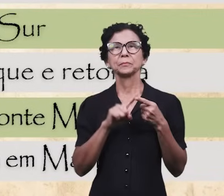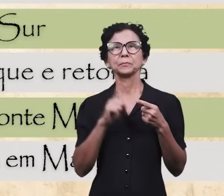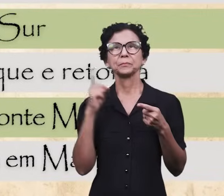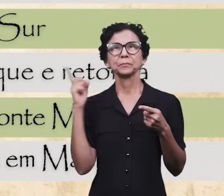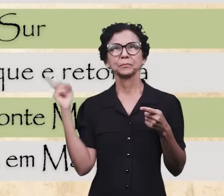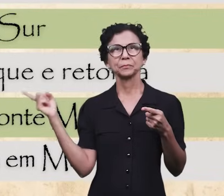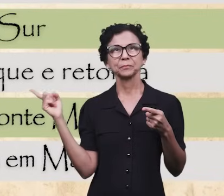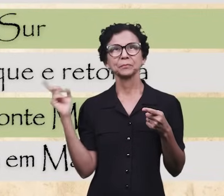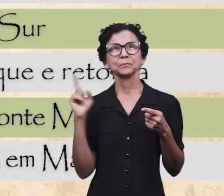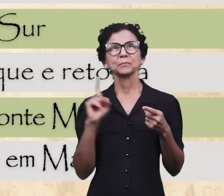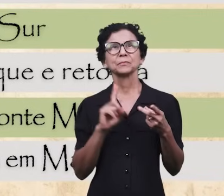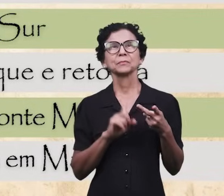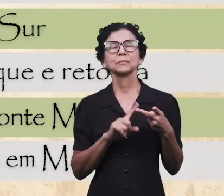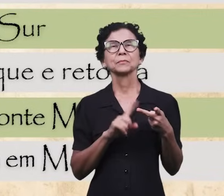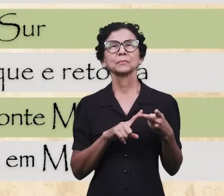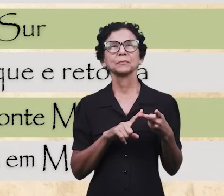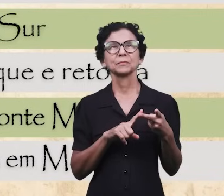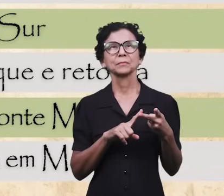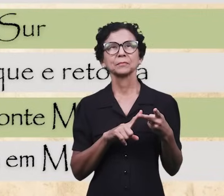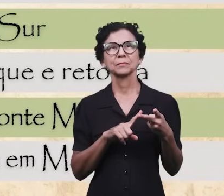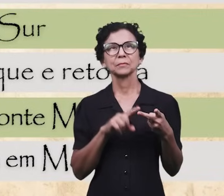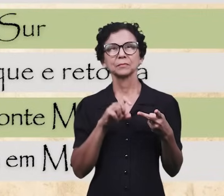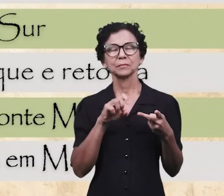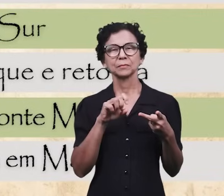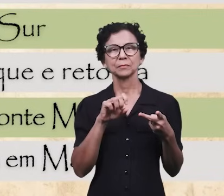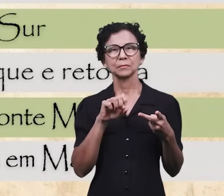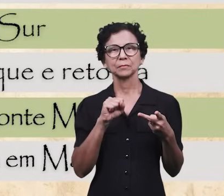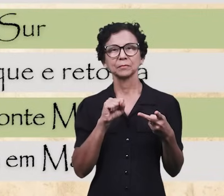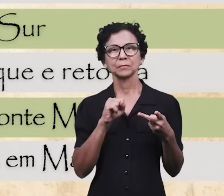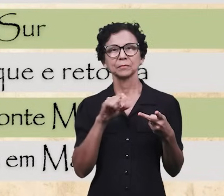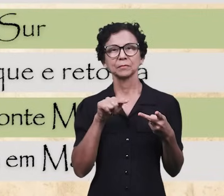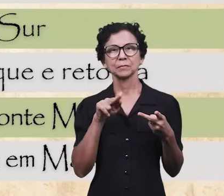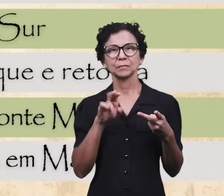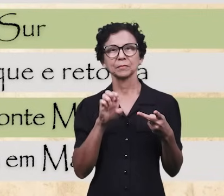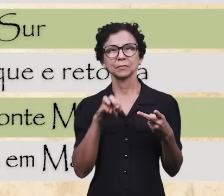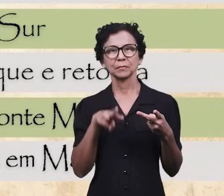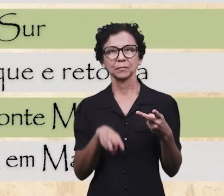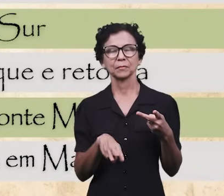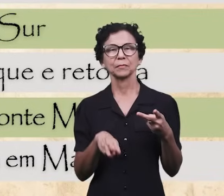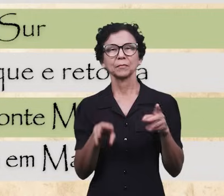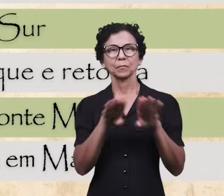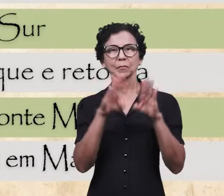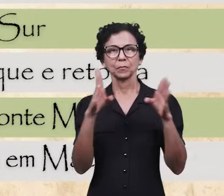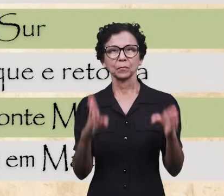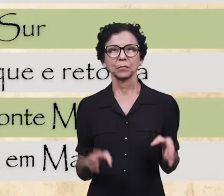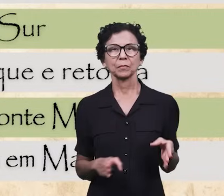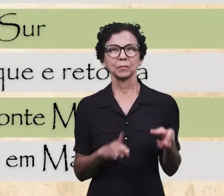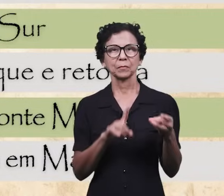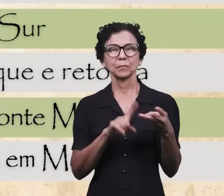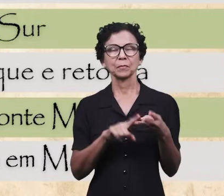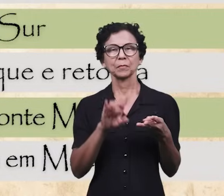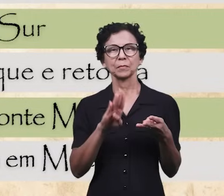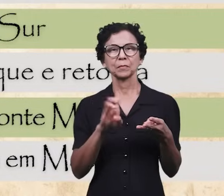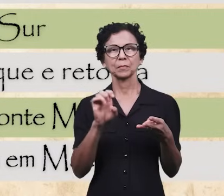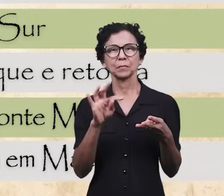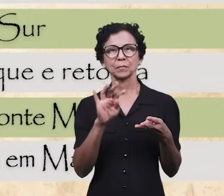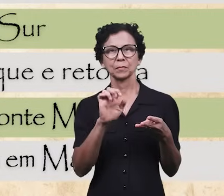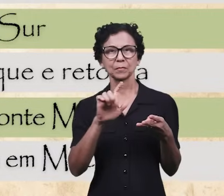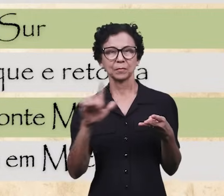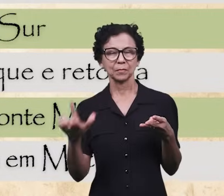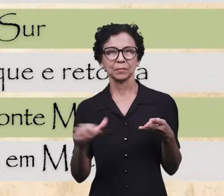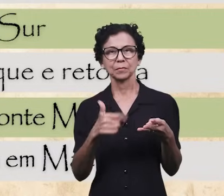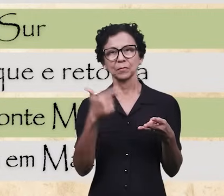primeiro altar, né? Betel como uma segunda cidade, um segundo local em Canaã, um segundo